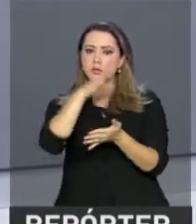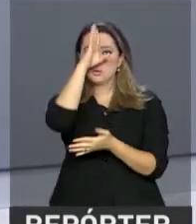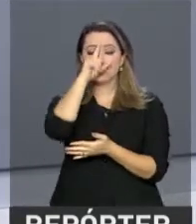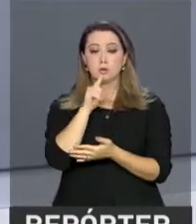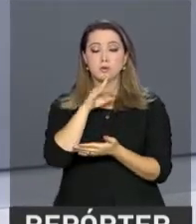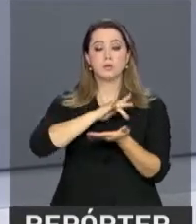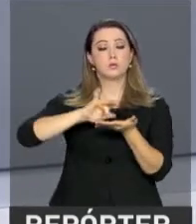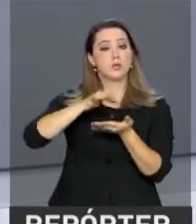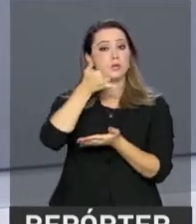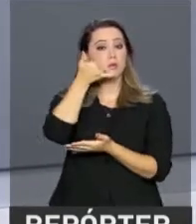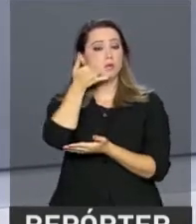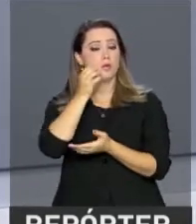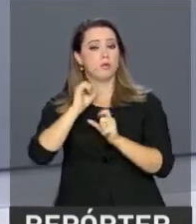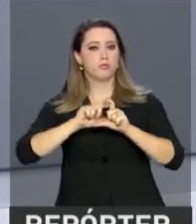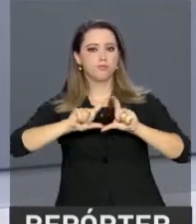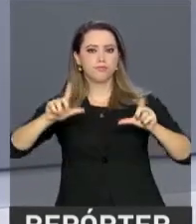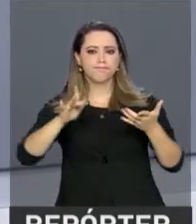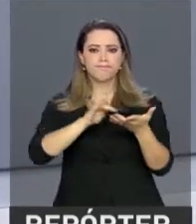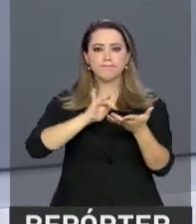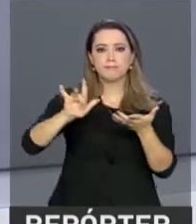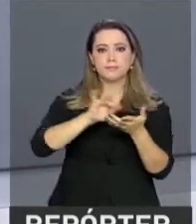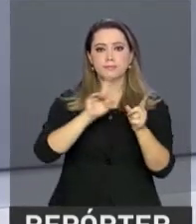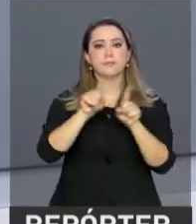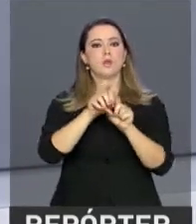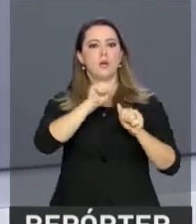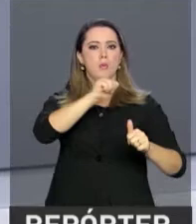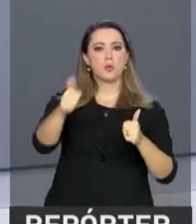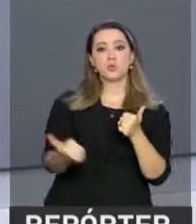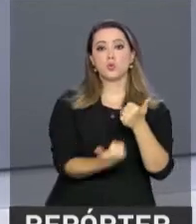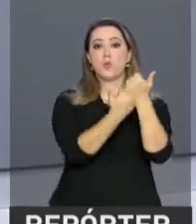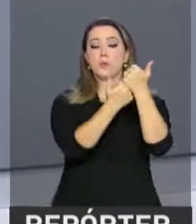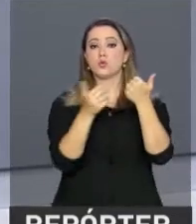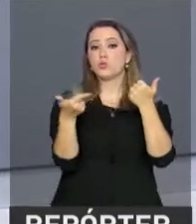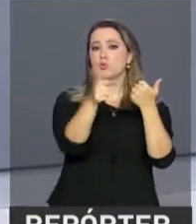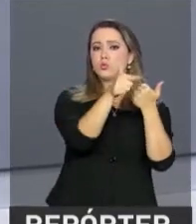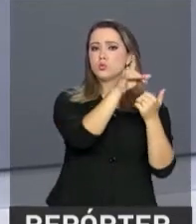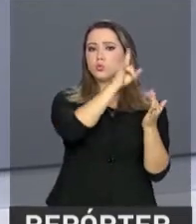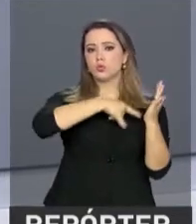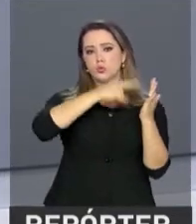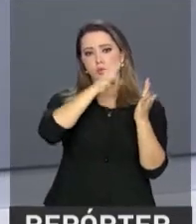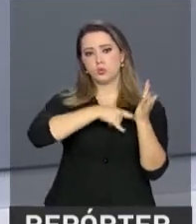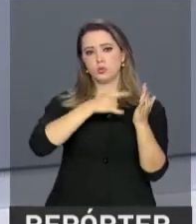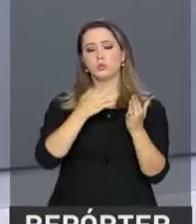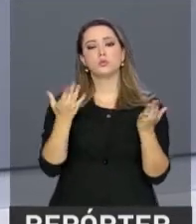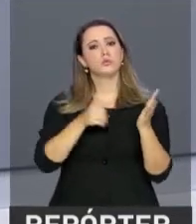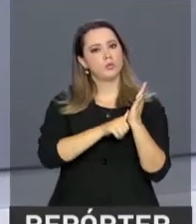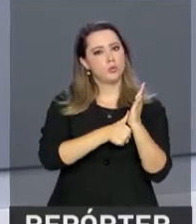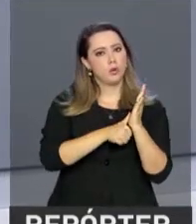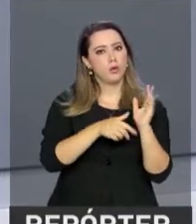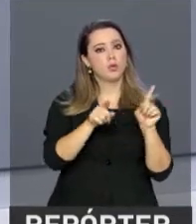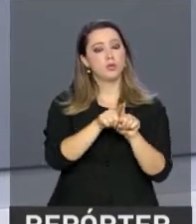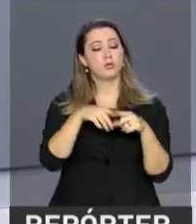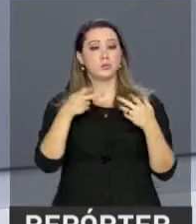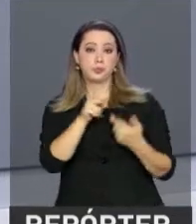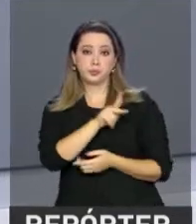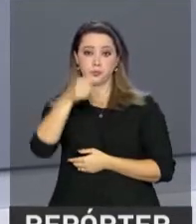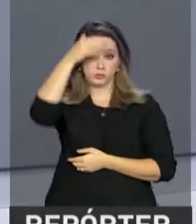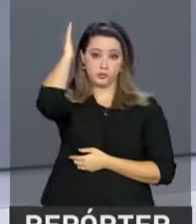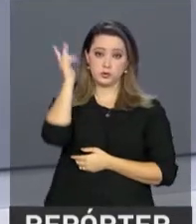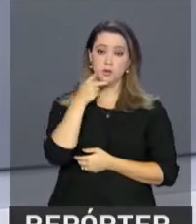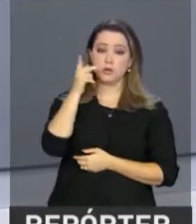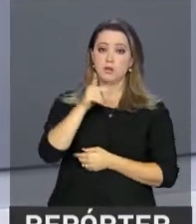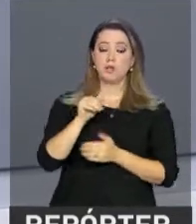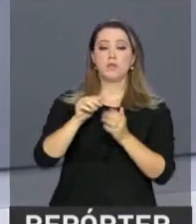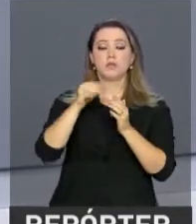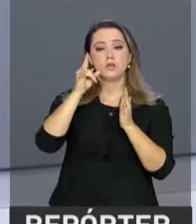celulares e tablets e poderá substituir os outros documentos oficiais de identidade para o presidente temer a identidade